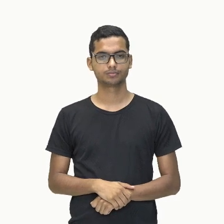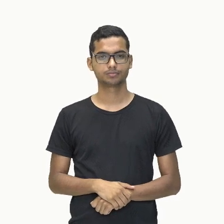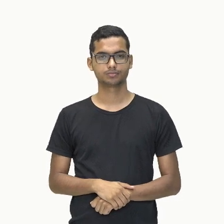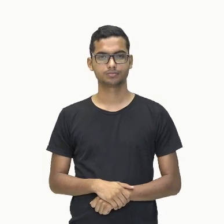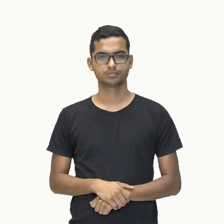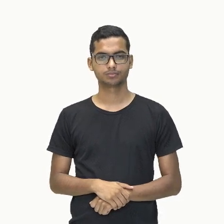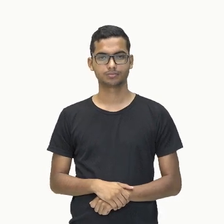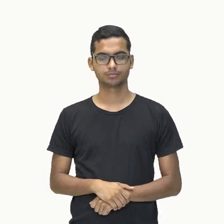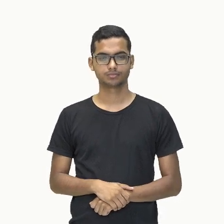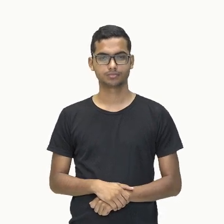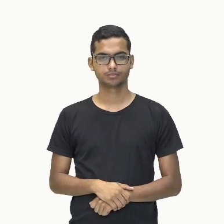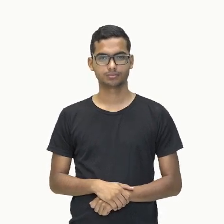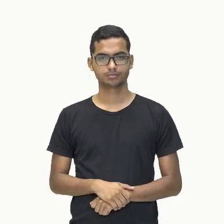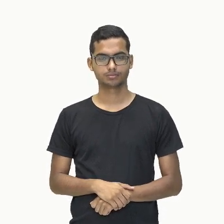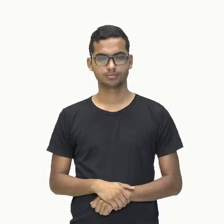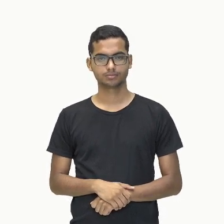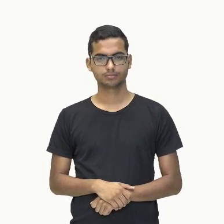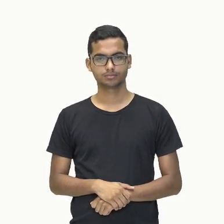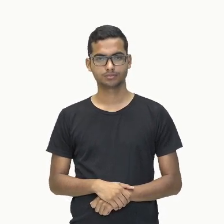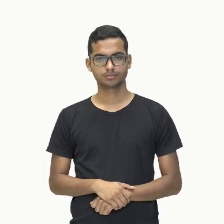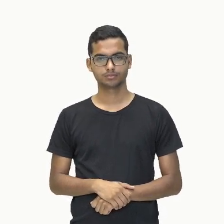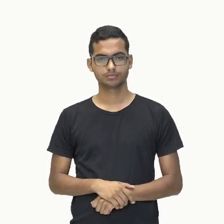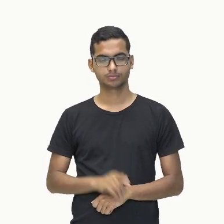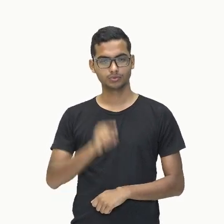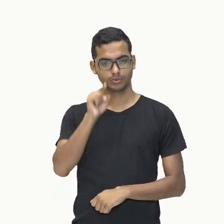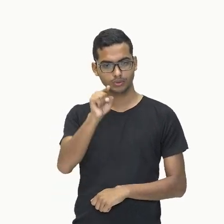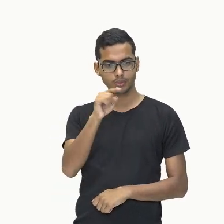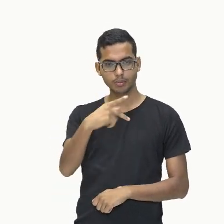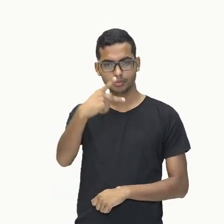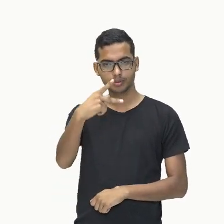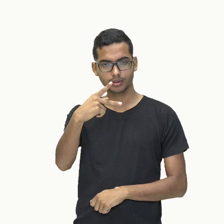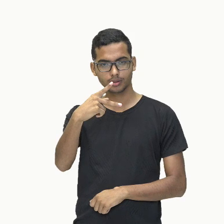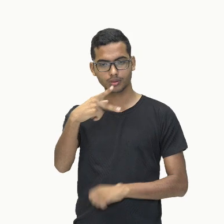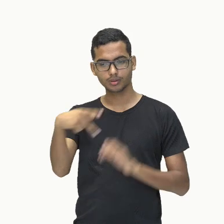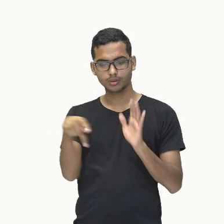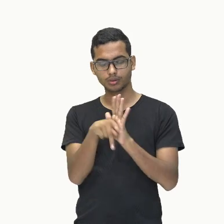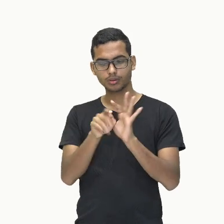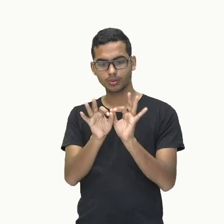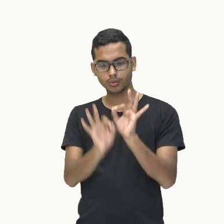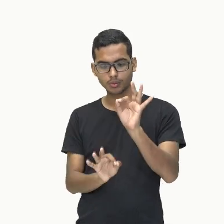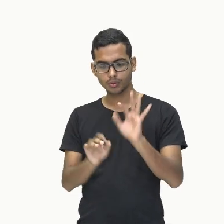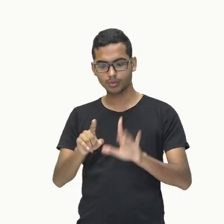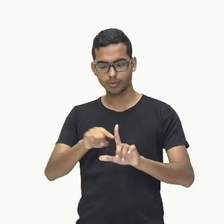P e uma reta R, tá?